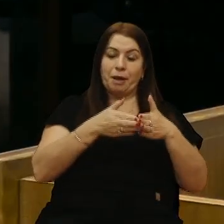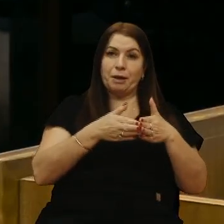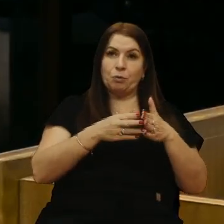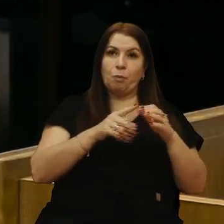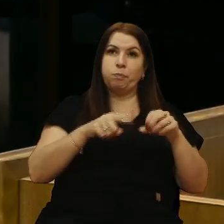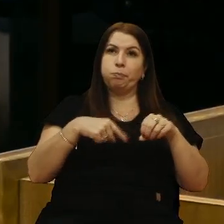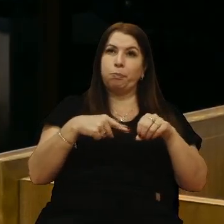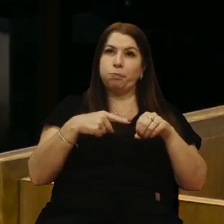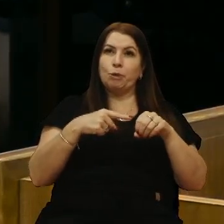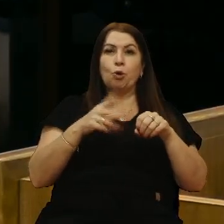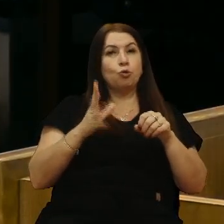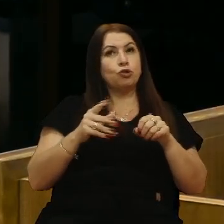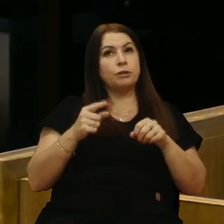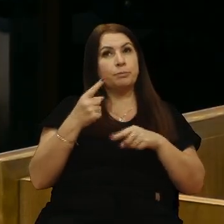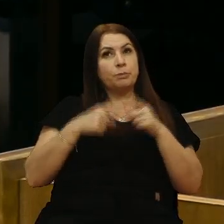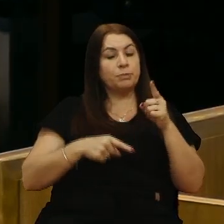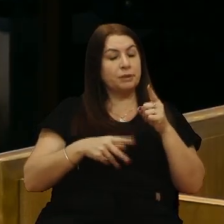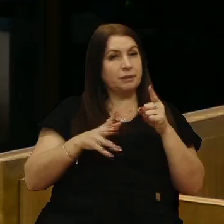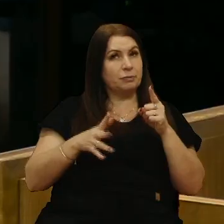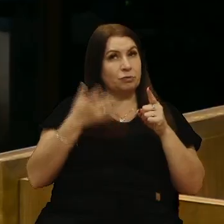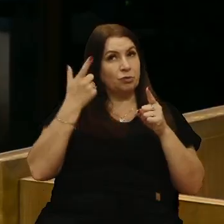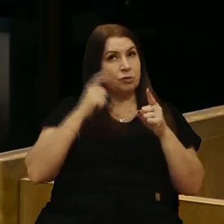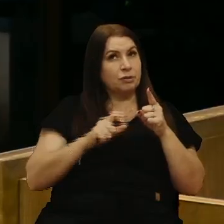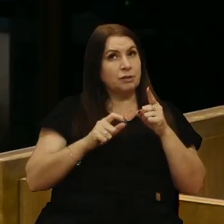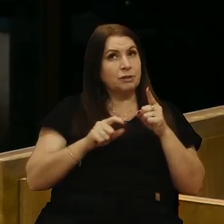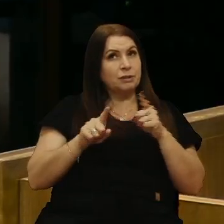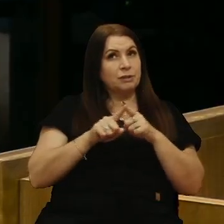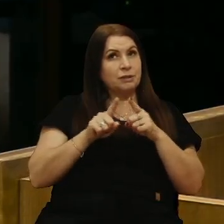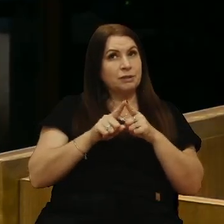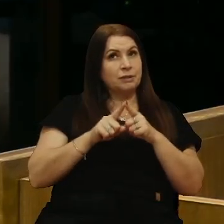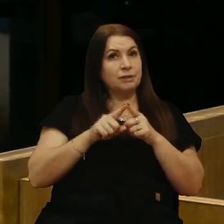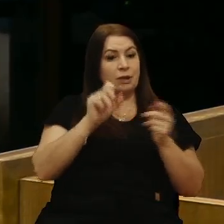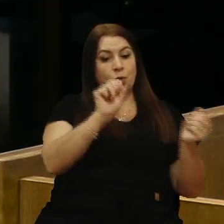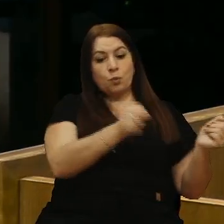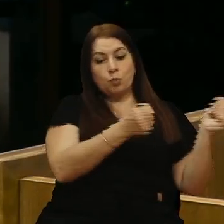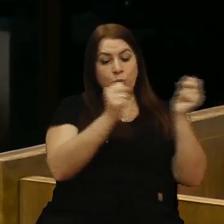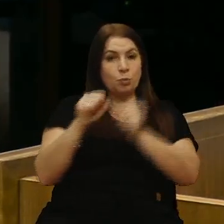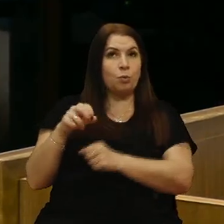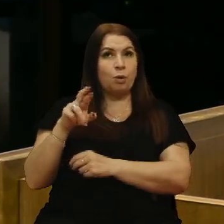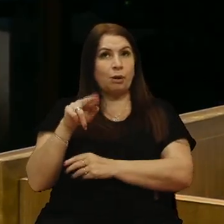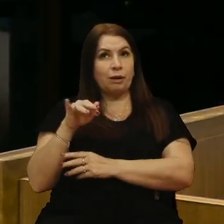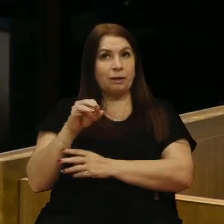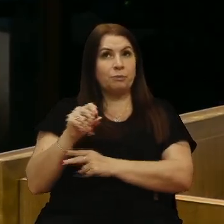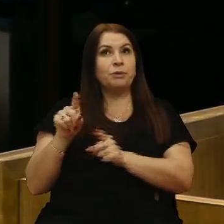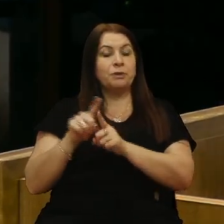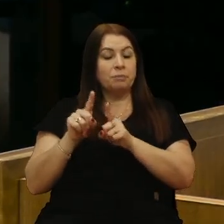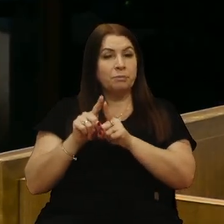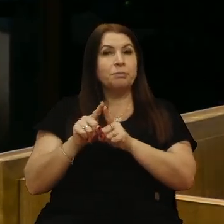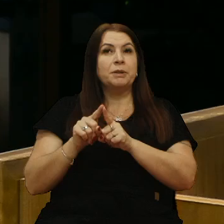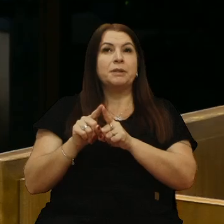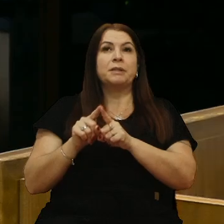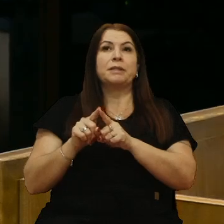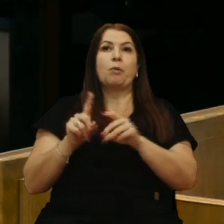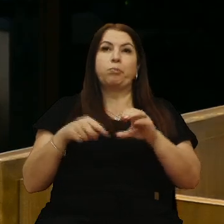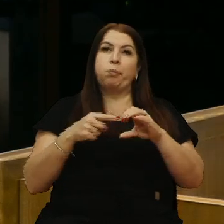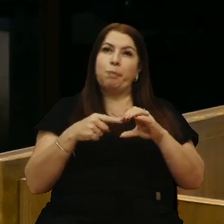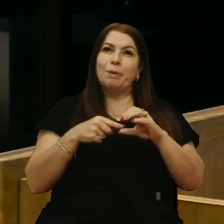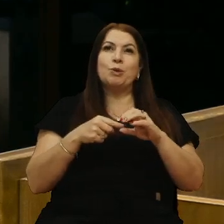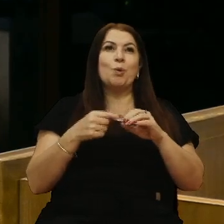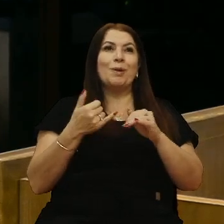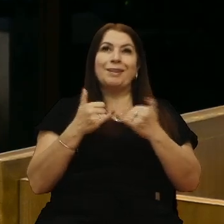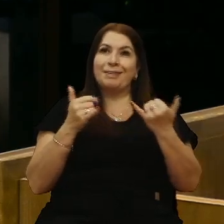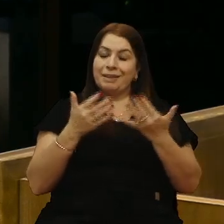proibido. Aliás, se eu não me engano, é proibido até o remo hoje, né? Então, o uso de embarcações a motor, com motor